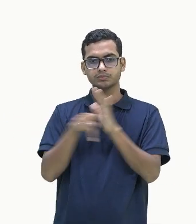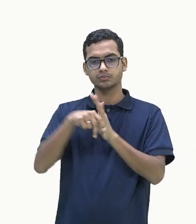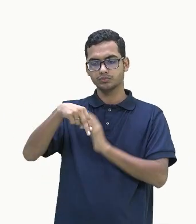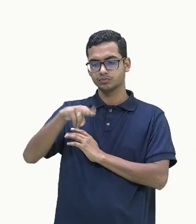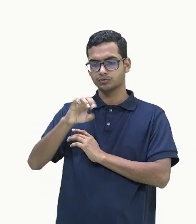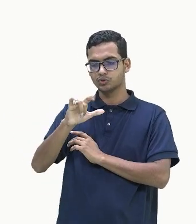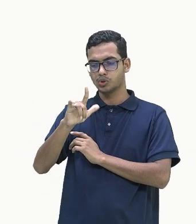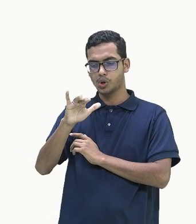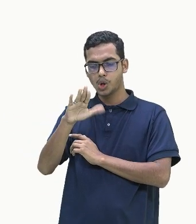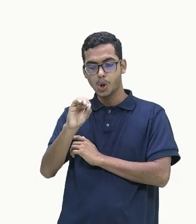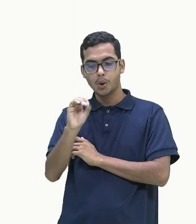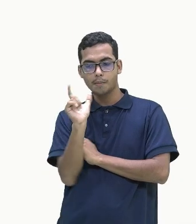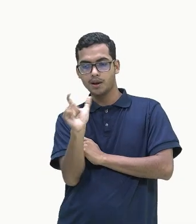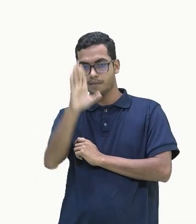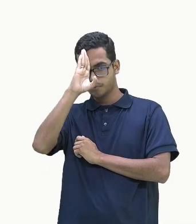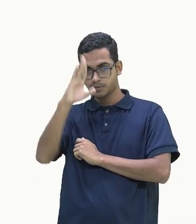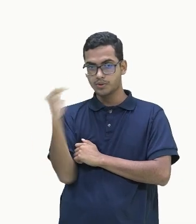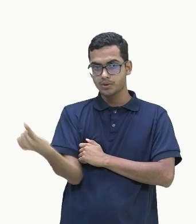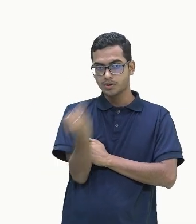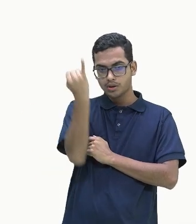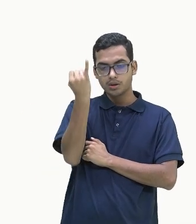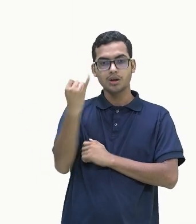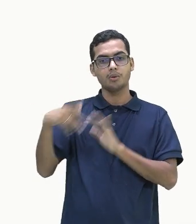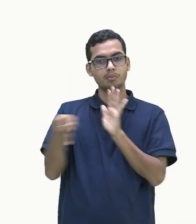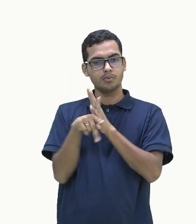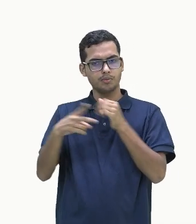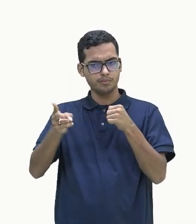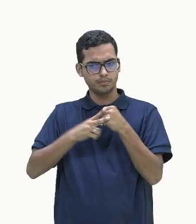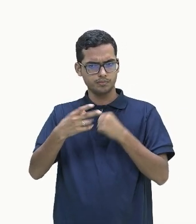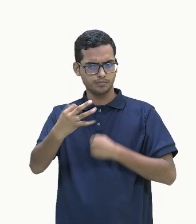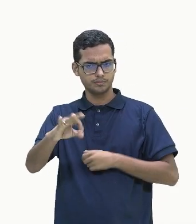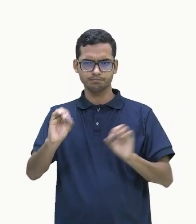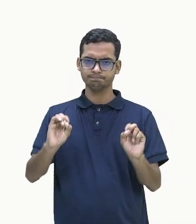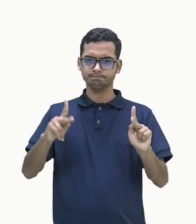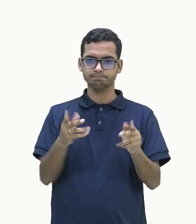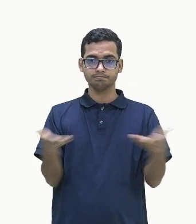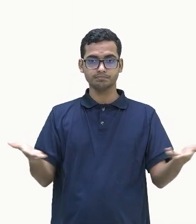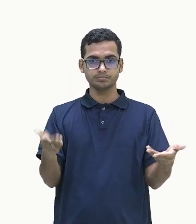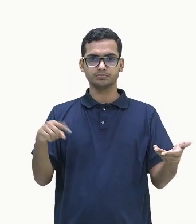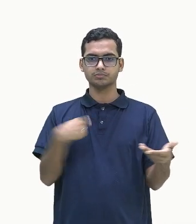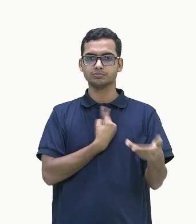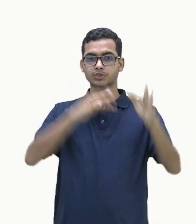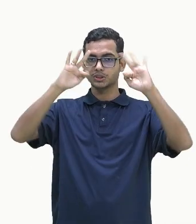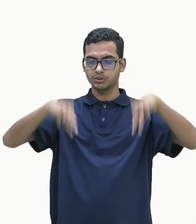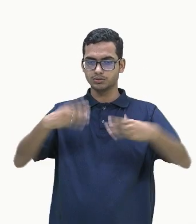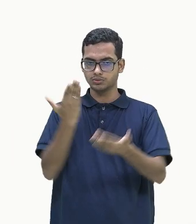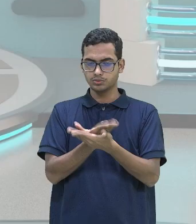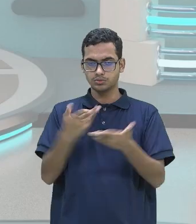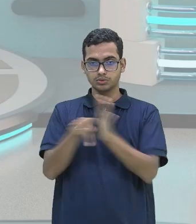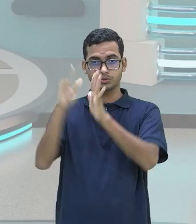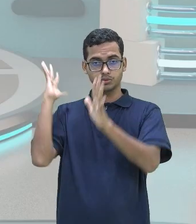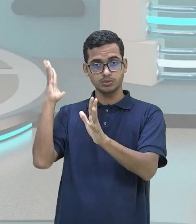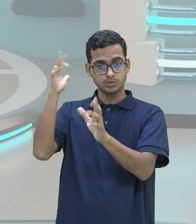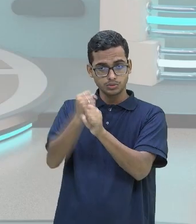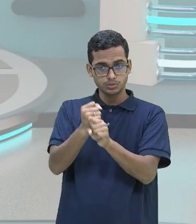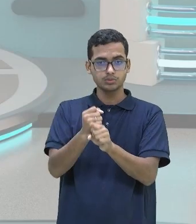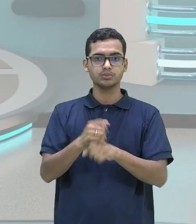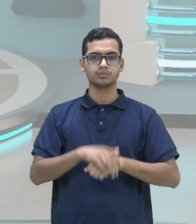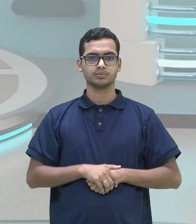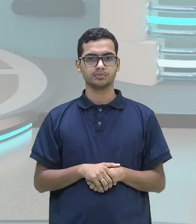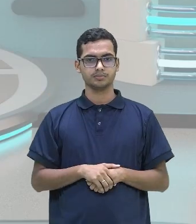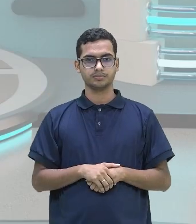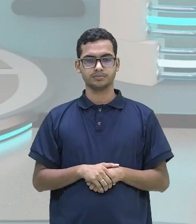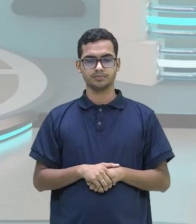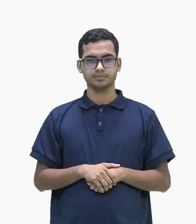disso. Núcleo, palavra mais importante, ok? Então, assim, nós vamos encerrando esta nossa aula de